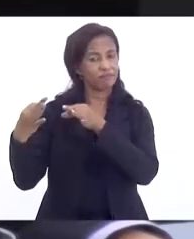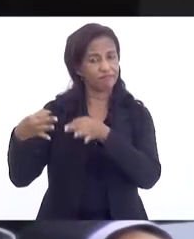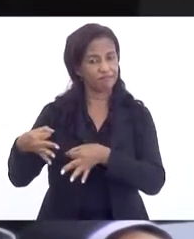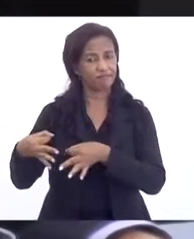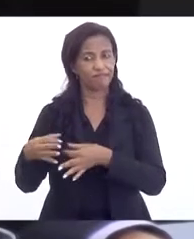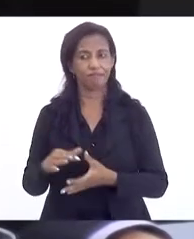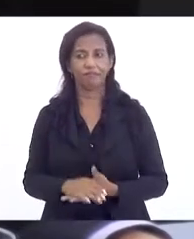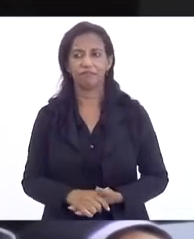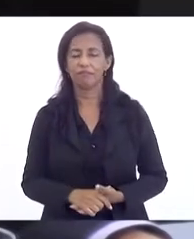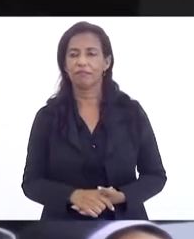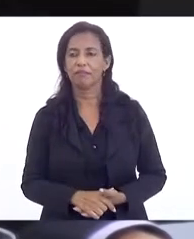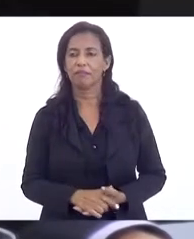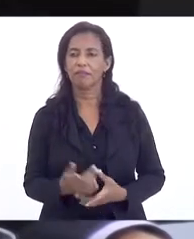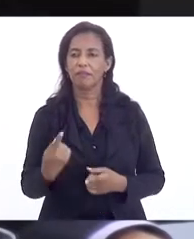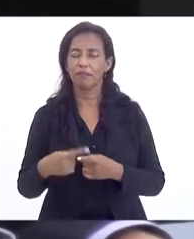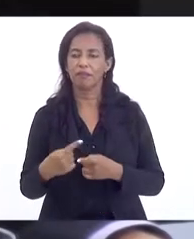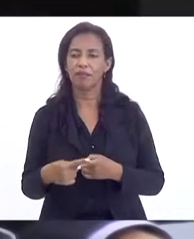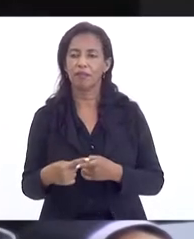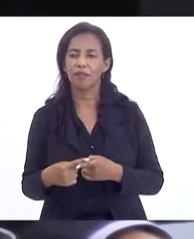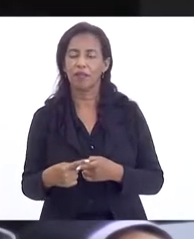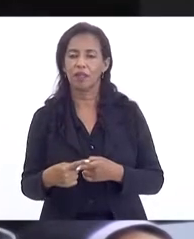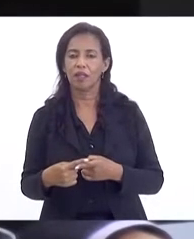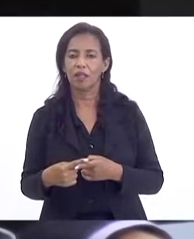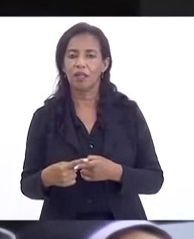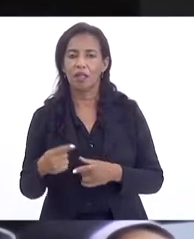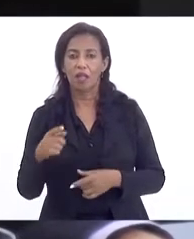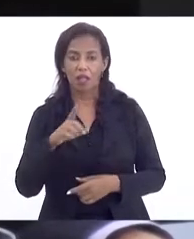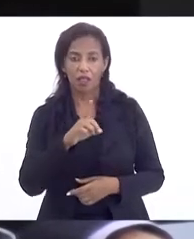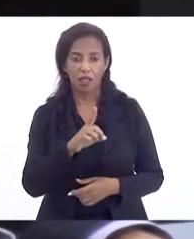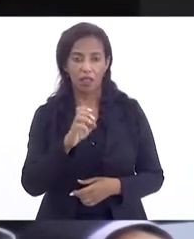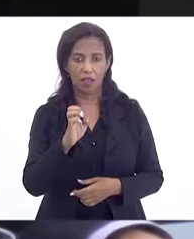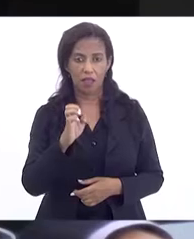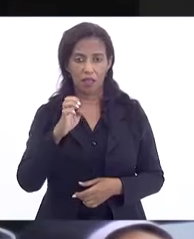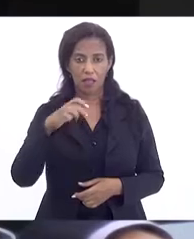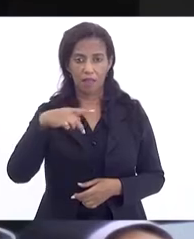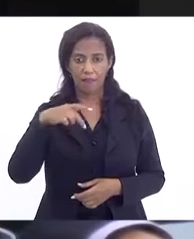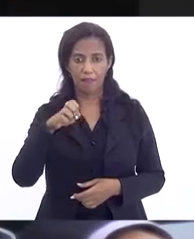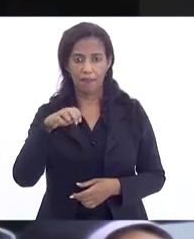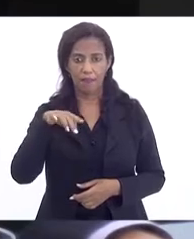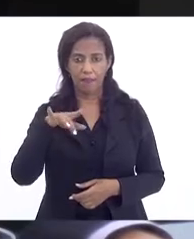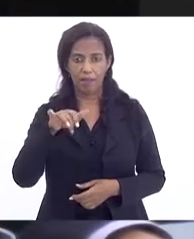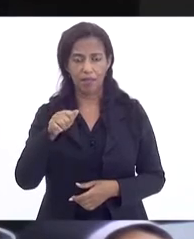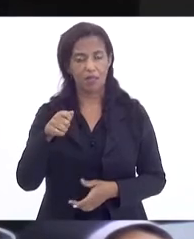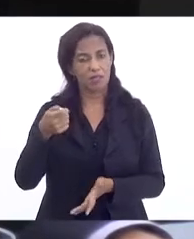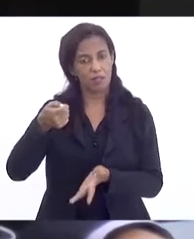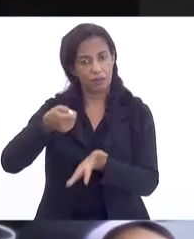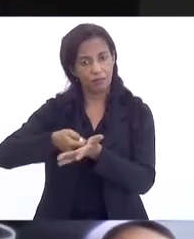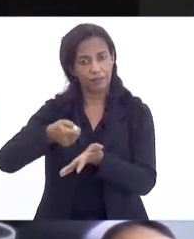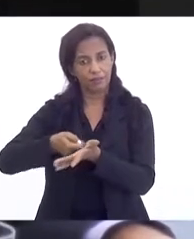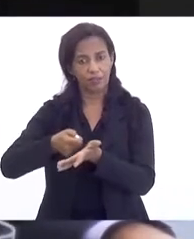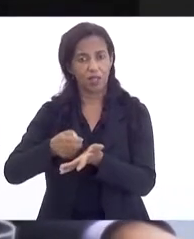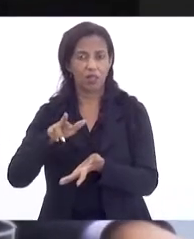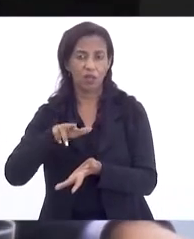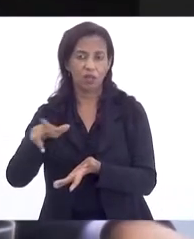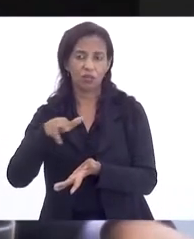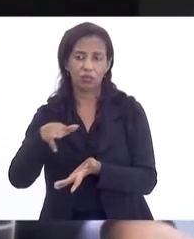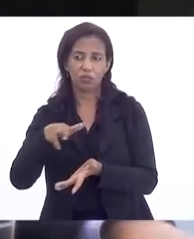né? Porque as dependências necessárias obrigatoriamente não